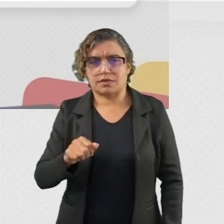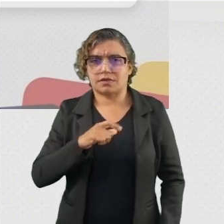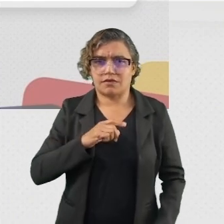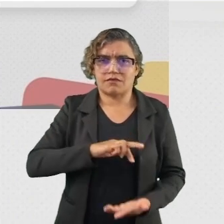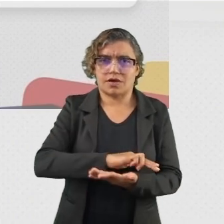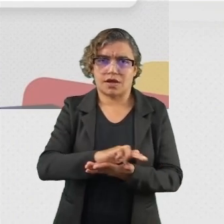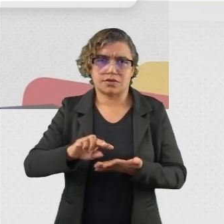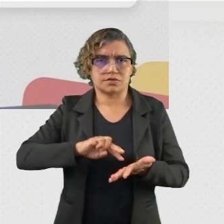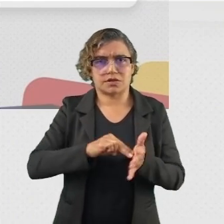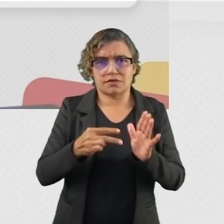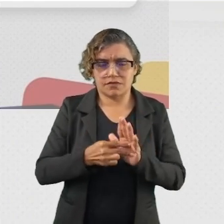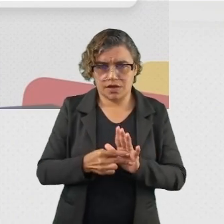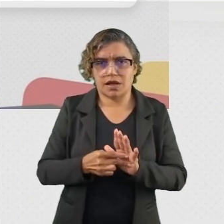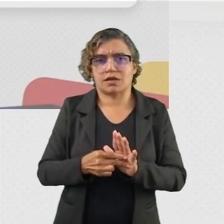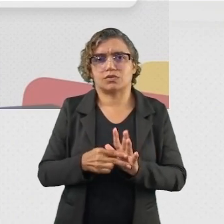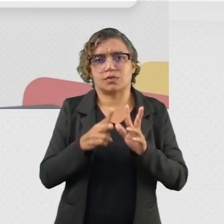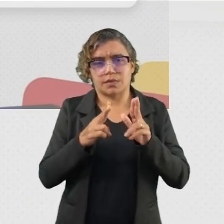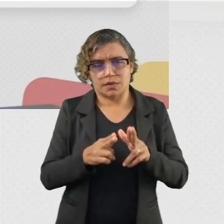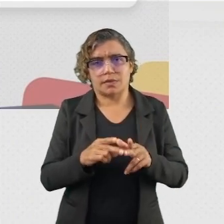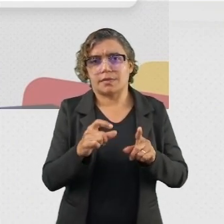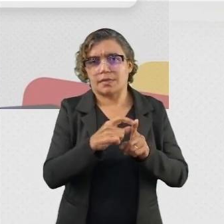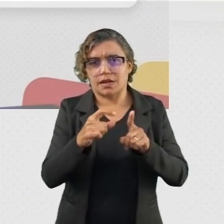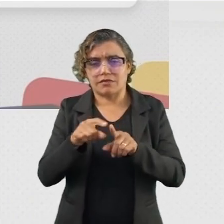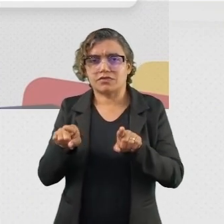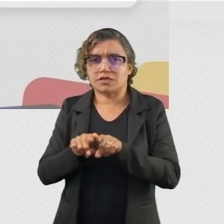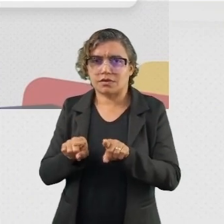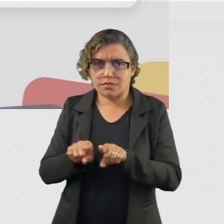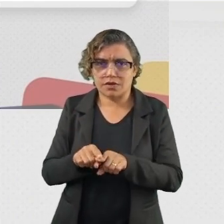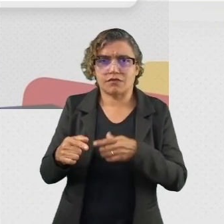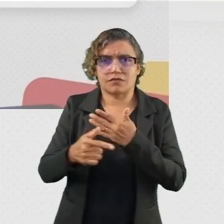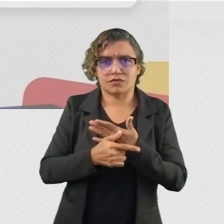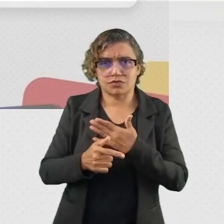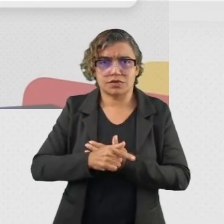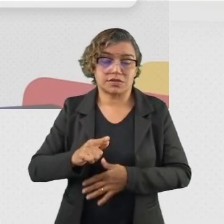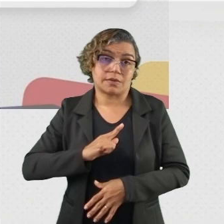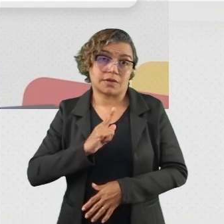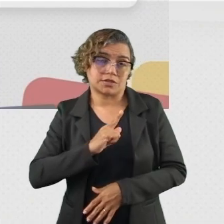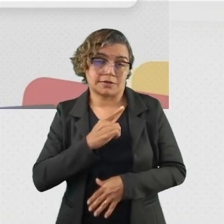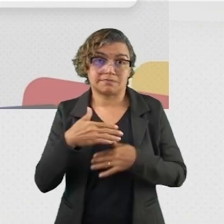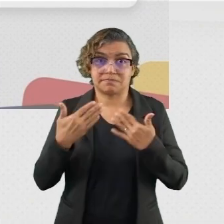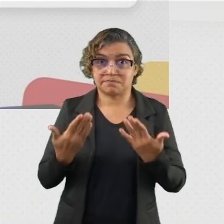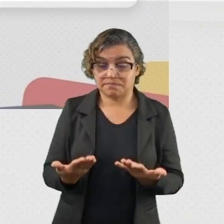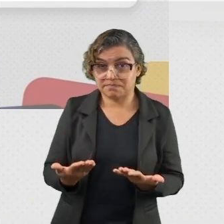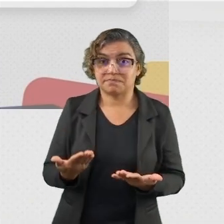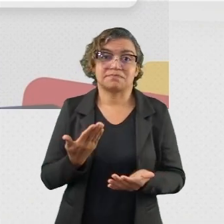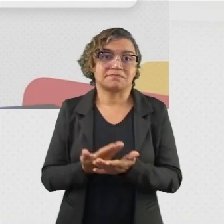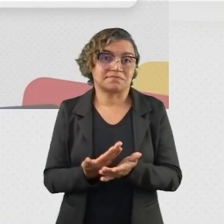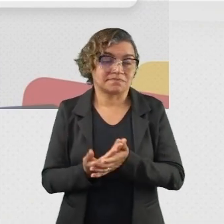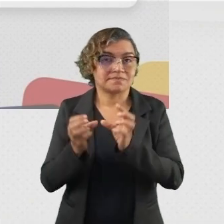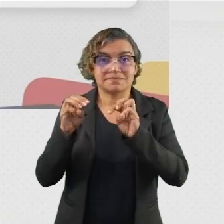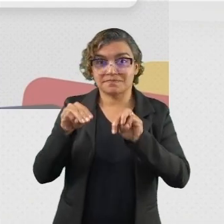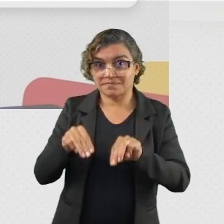o mesmo acontece com diferentes funções gramaticais, ok? Pessoal, a gente encerra a